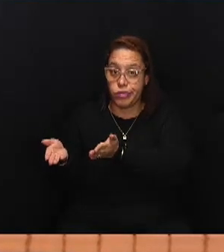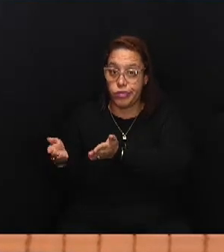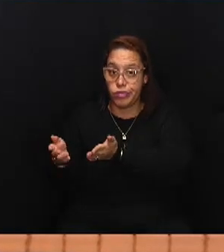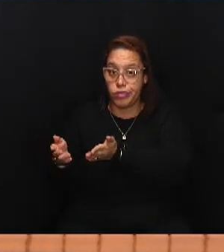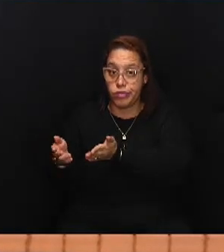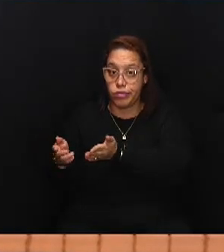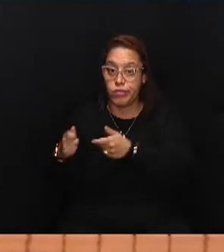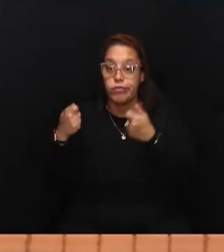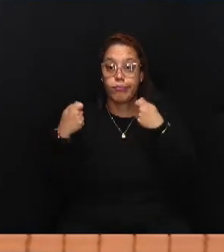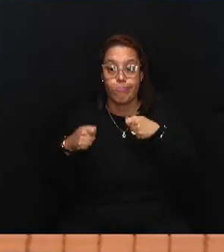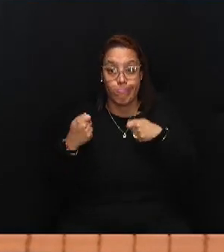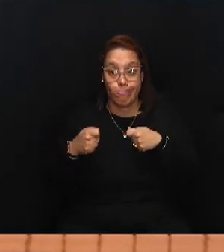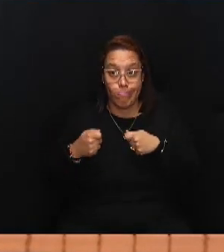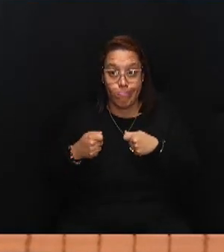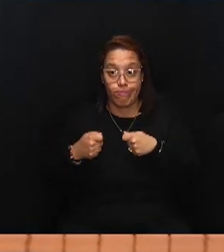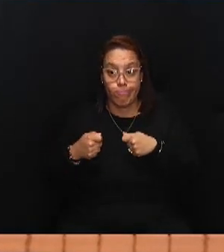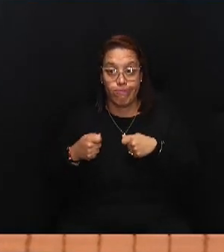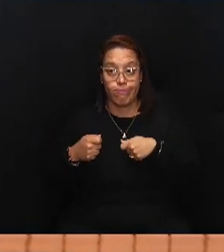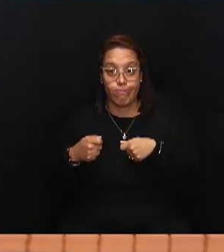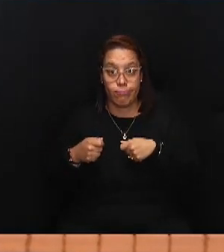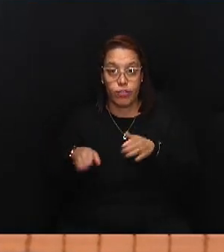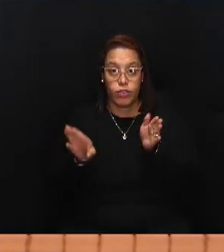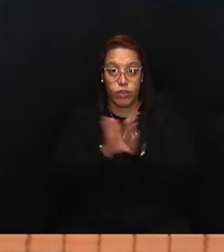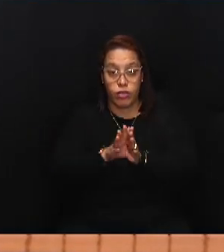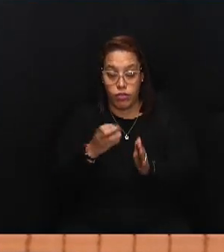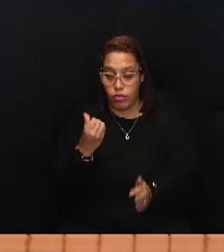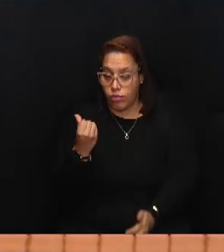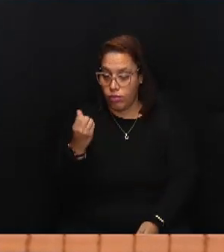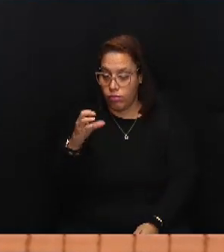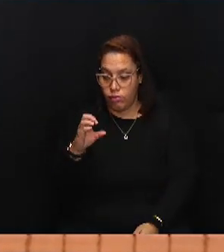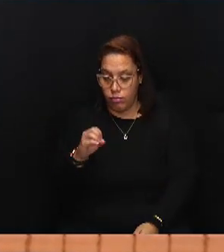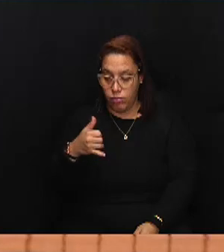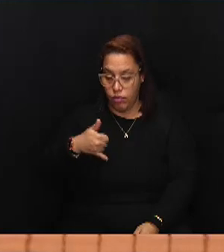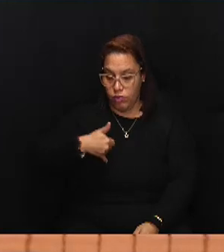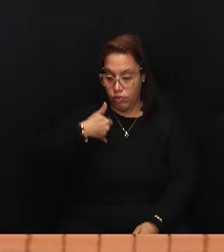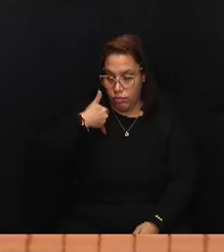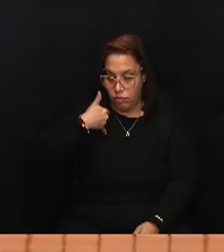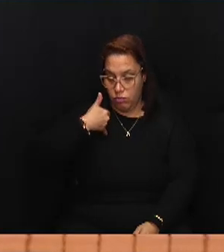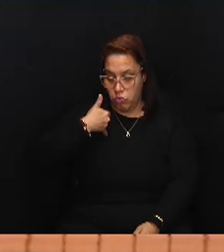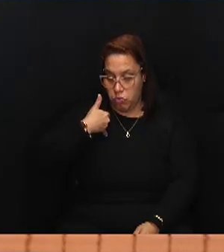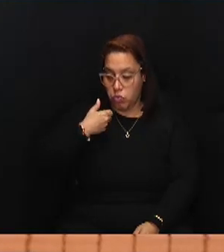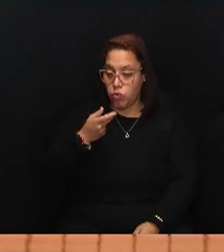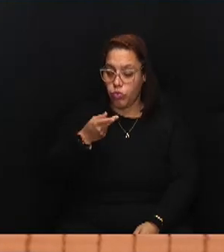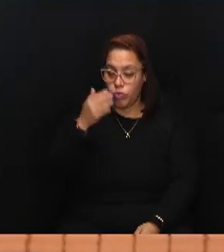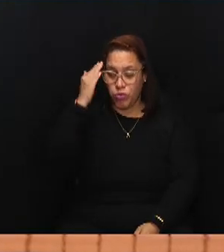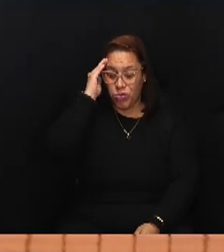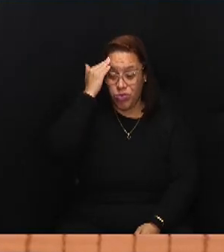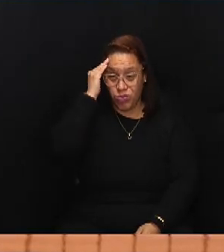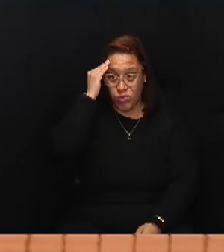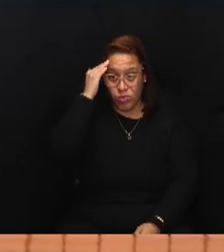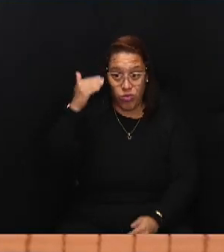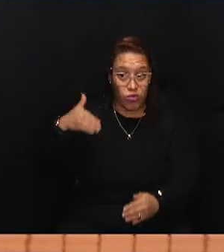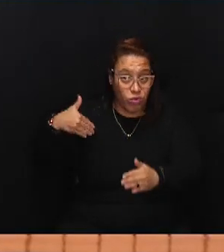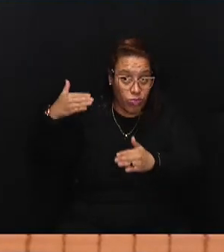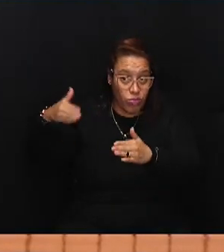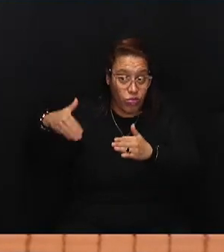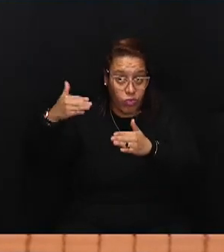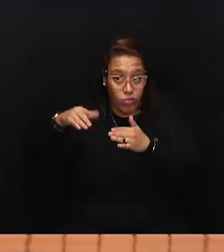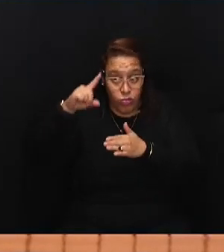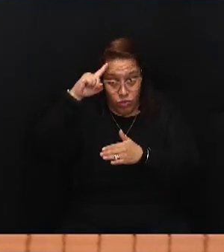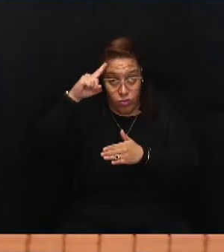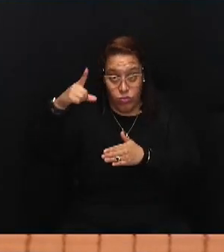que é uma necessidade muito grande, quando você chega aos 60 anos, e pelo que você vem entendendo, a forma que vem vindo, daqui uns dias